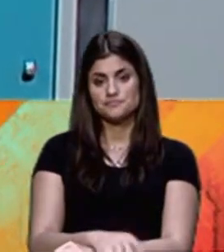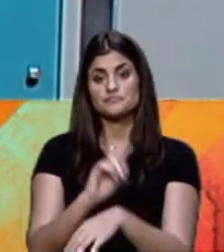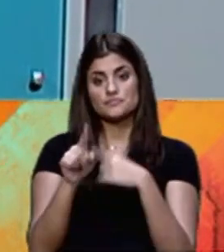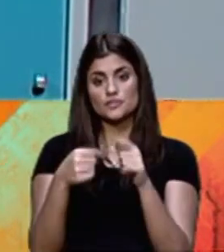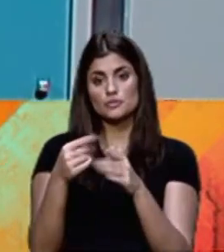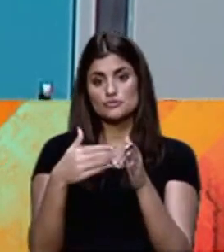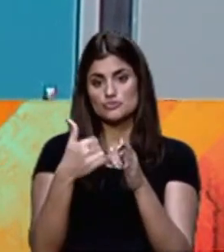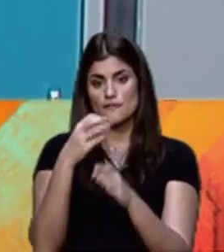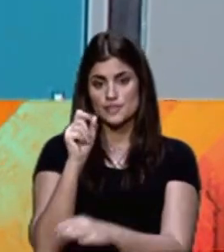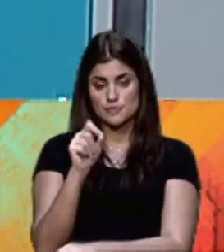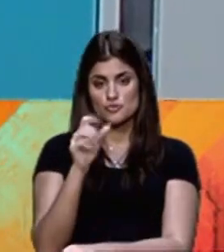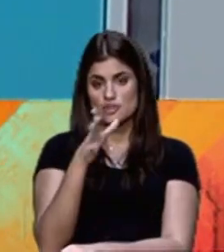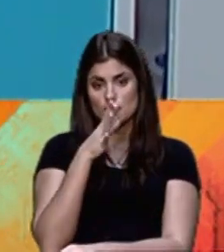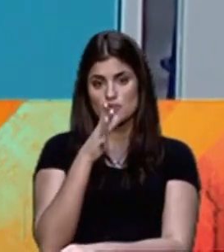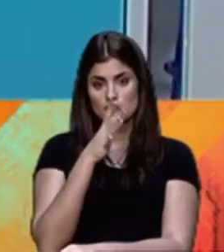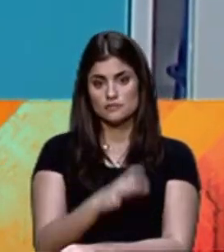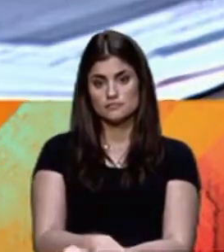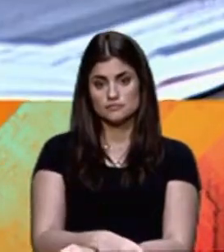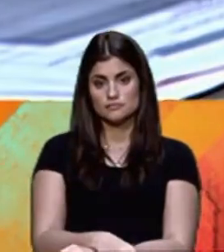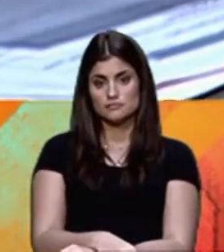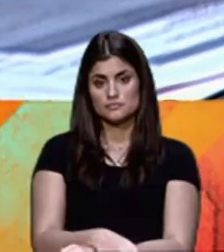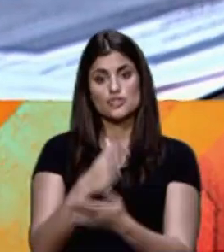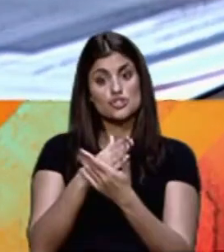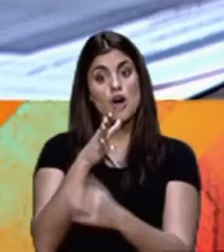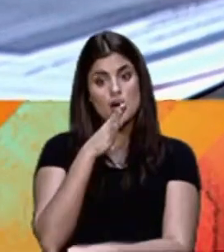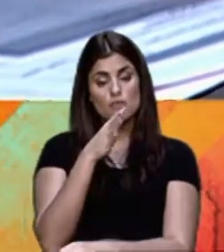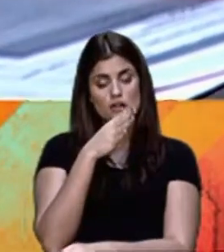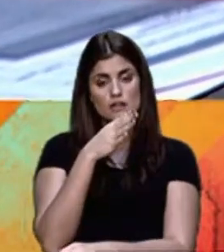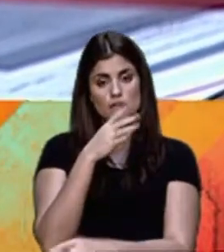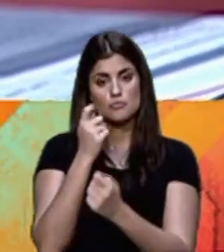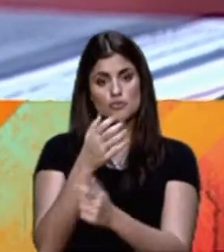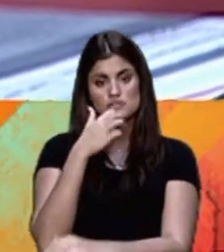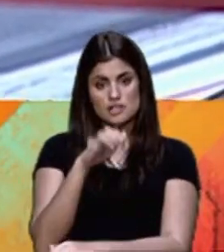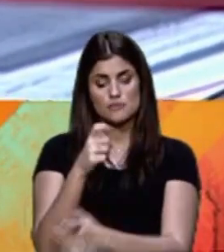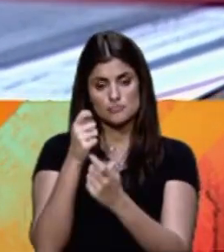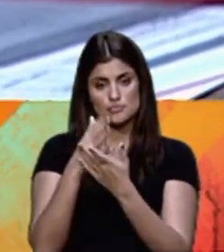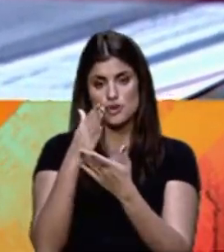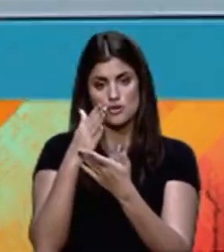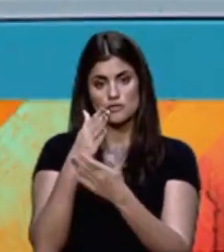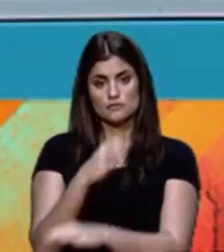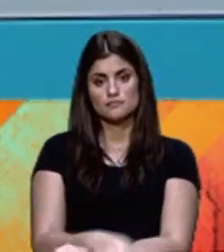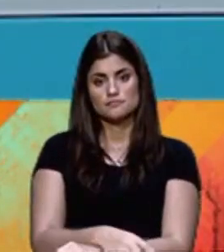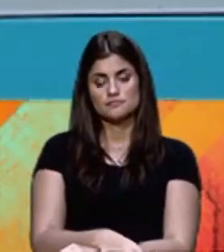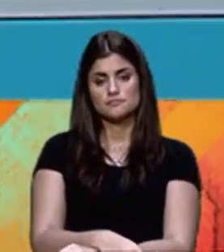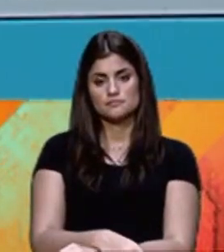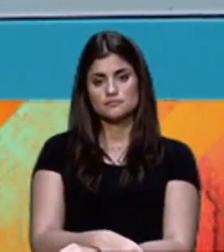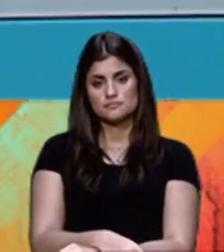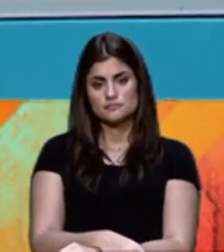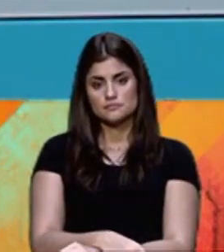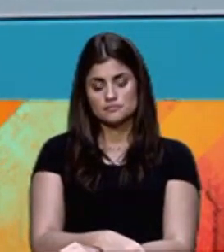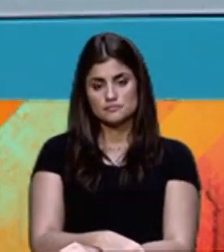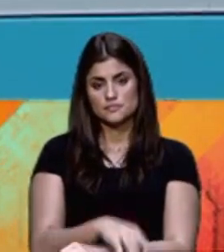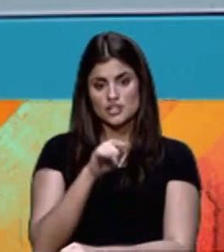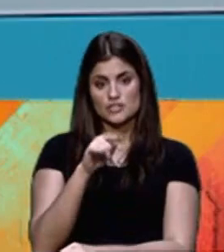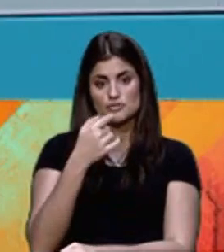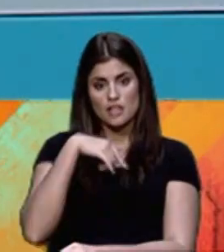cozinha 20 minutos em água. É bastante água. Só água? Um bocadinho de água, sal. E sal. Só, mais nada. Okay. Só isso, está bem? Isto